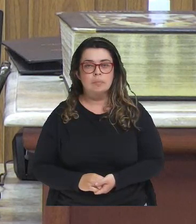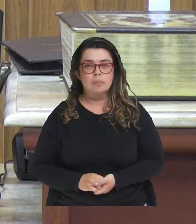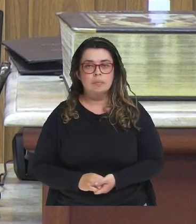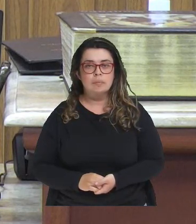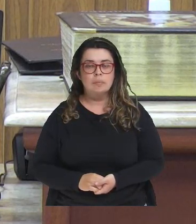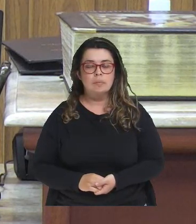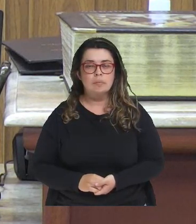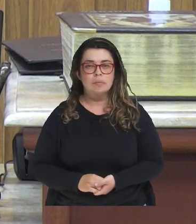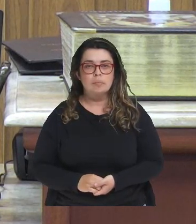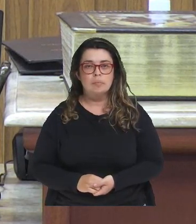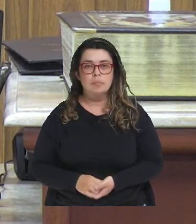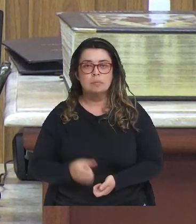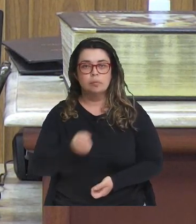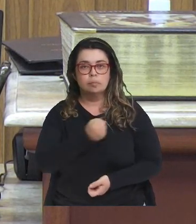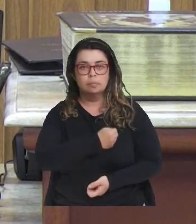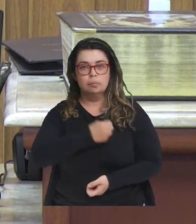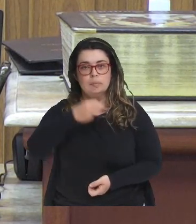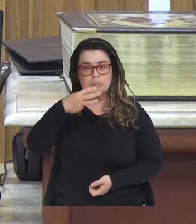Requerimento número